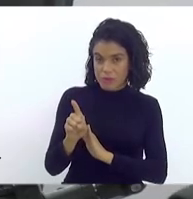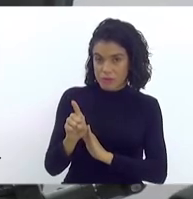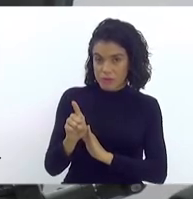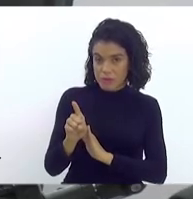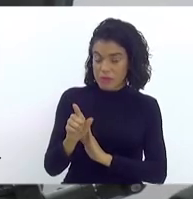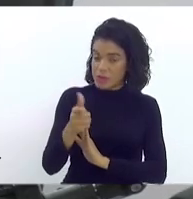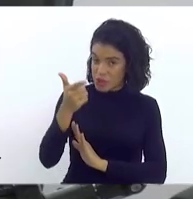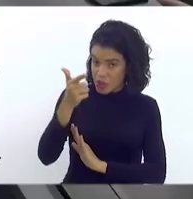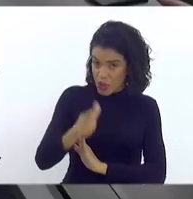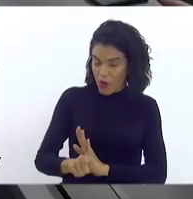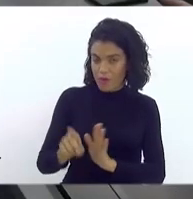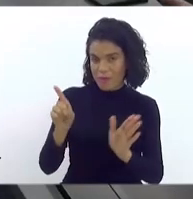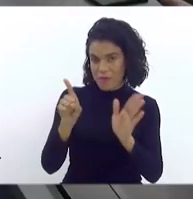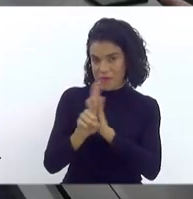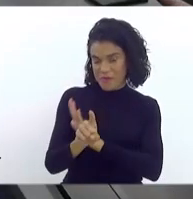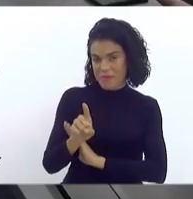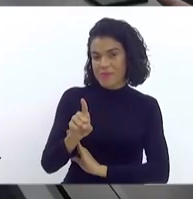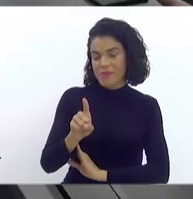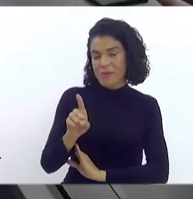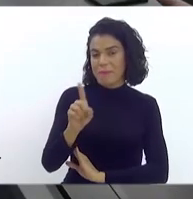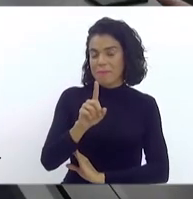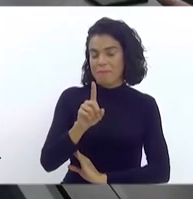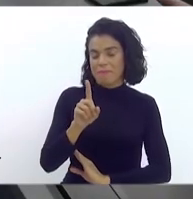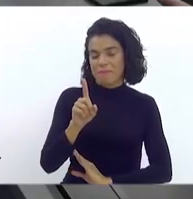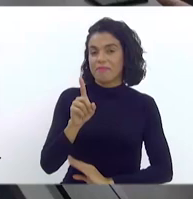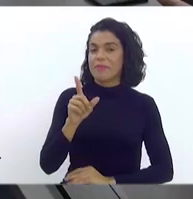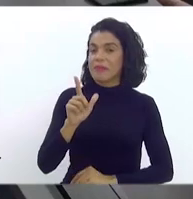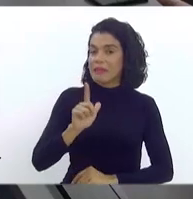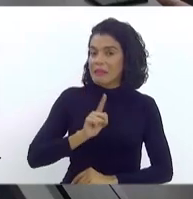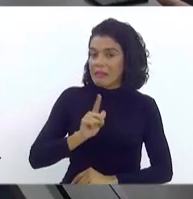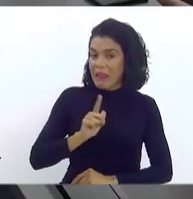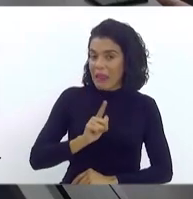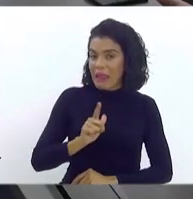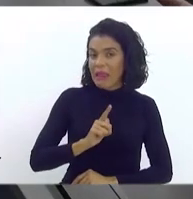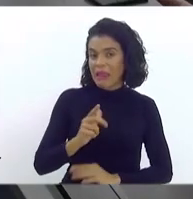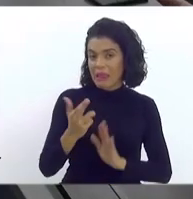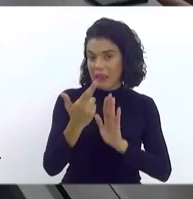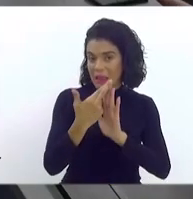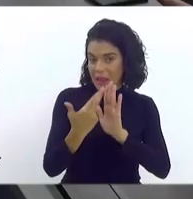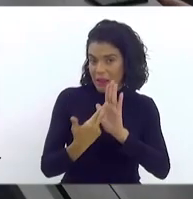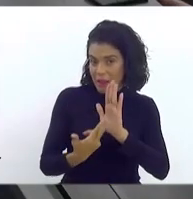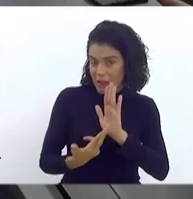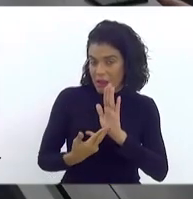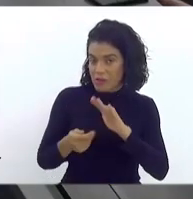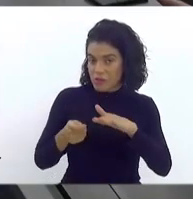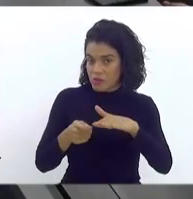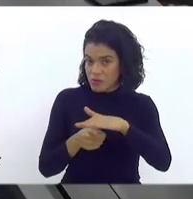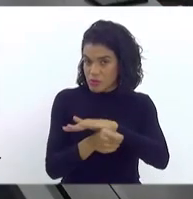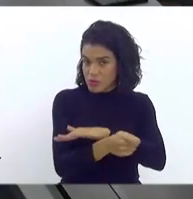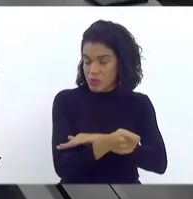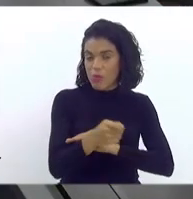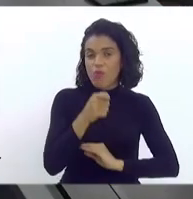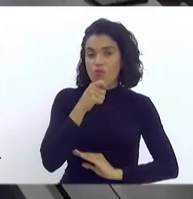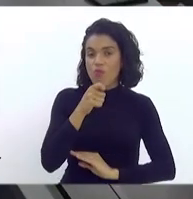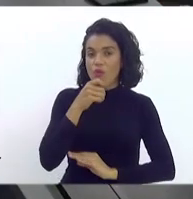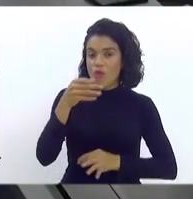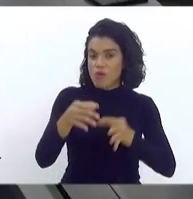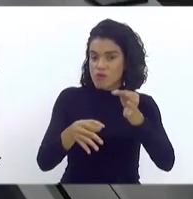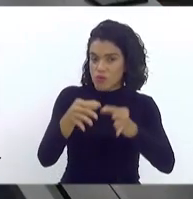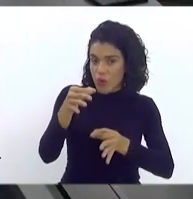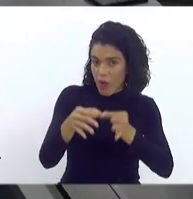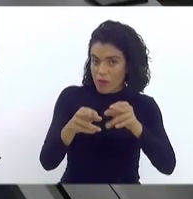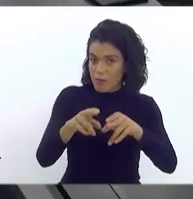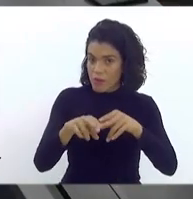Refraseando a pergunta do deputado Rodrigo Morim, existem processos regulatórios com relação aos investimentos que ainda não foram julgados e, por